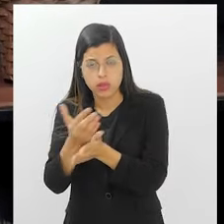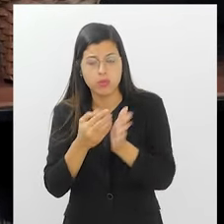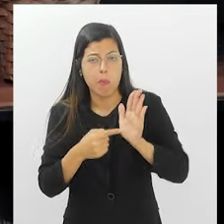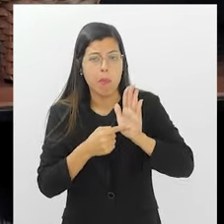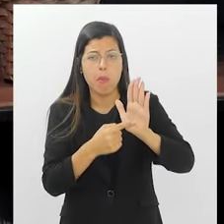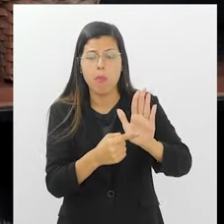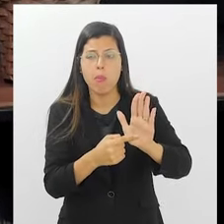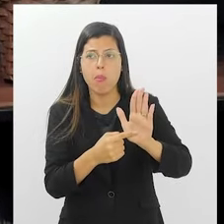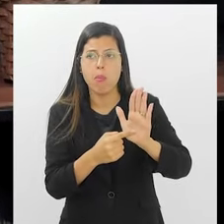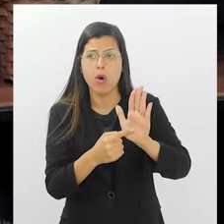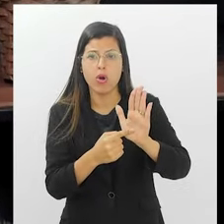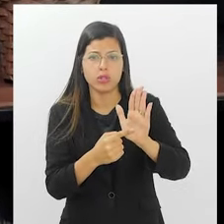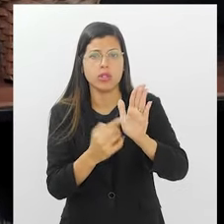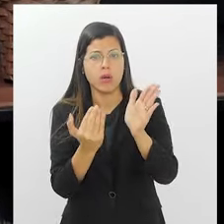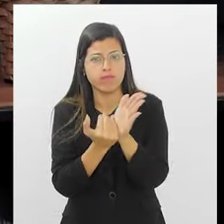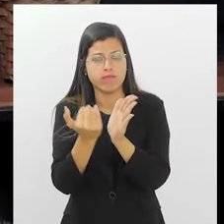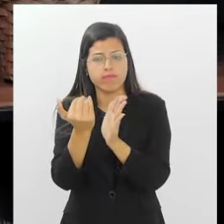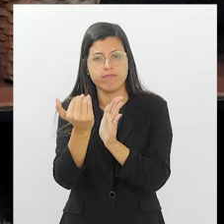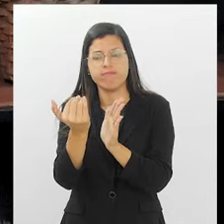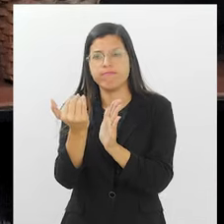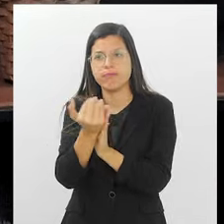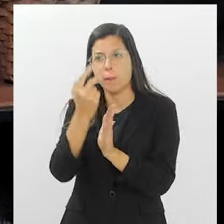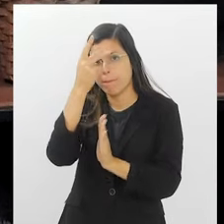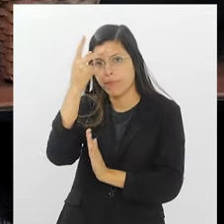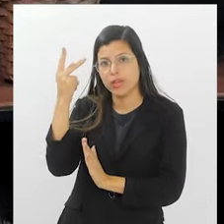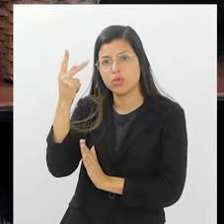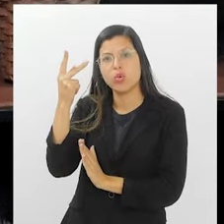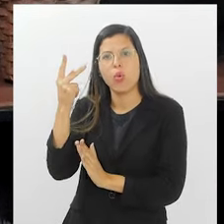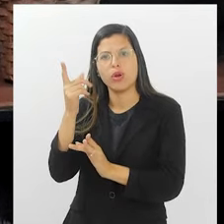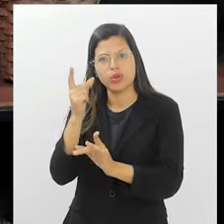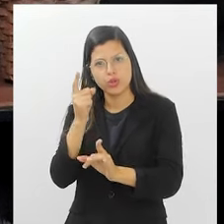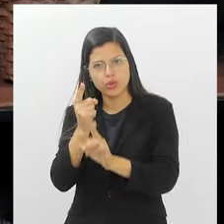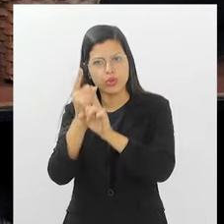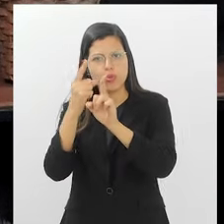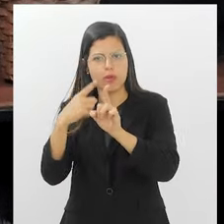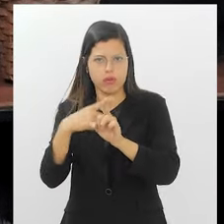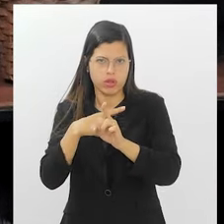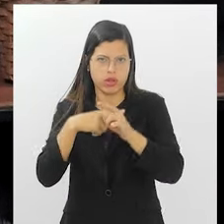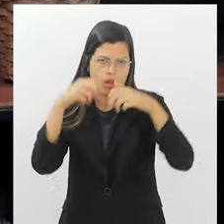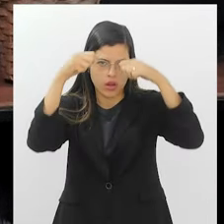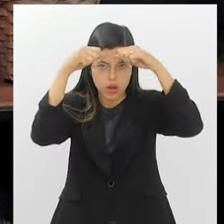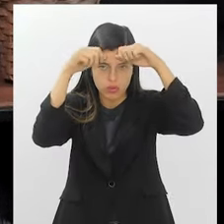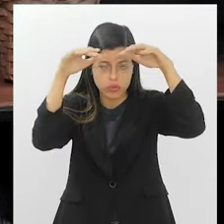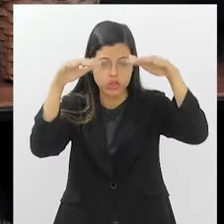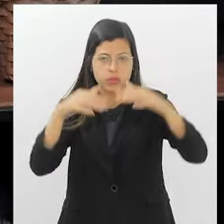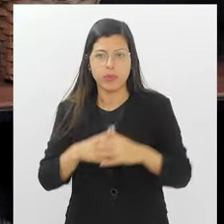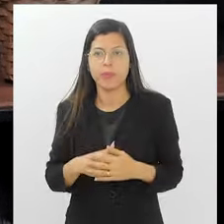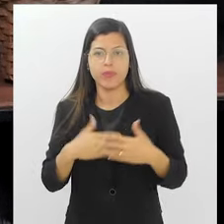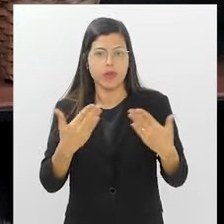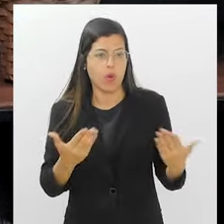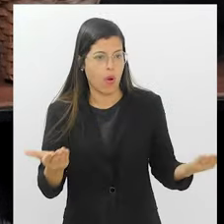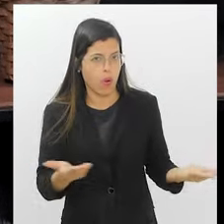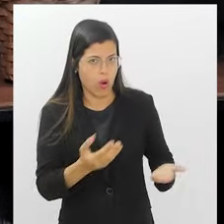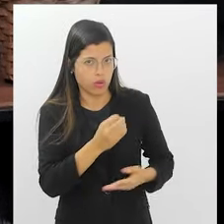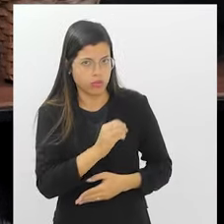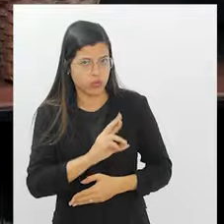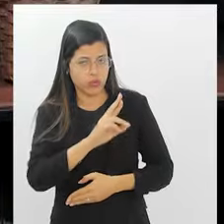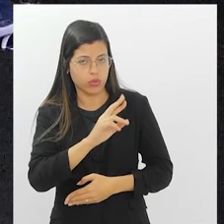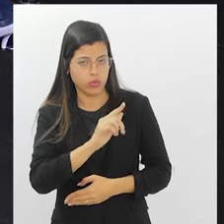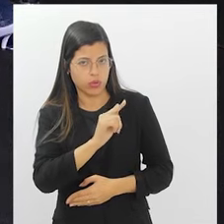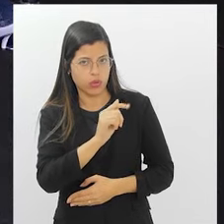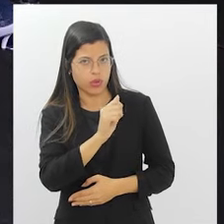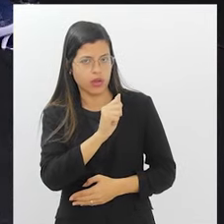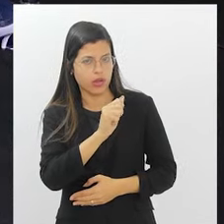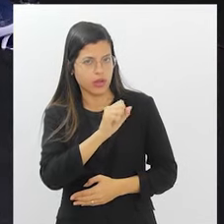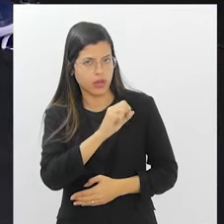dados revelam o aumento, né, de pessoas diagnosticadas com autismo. Então, agora, doutor Gastão,